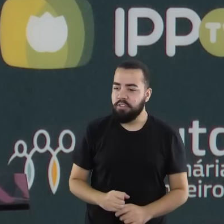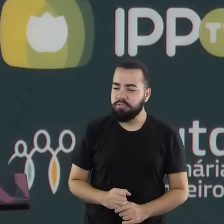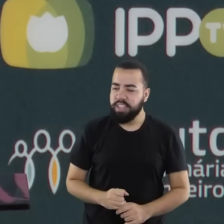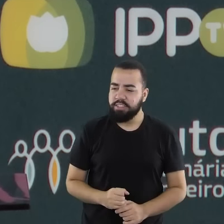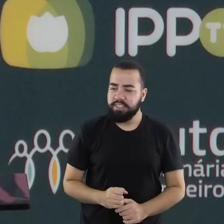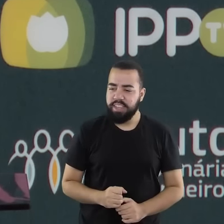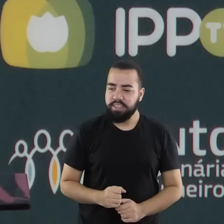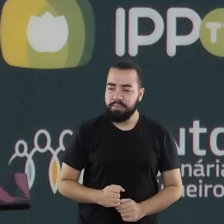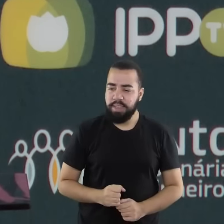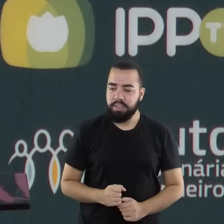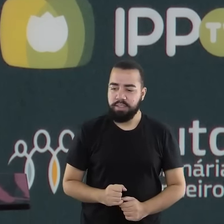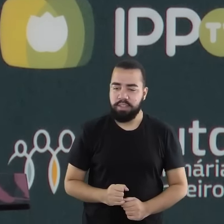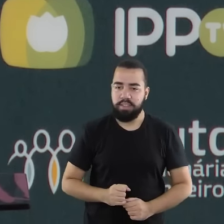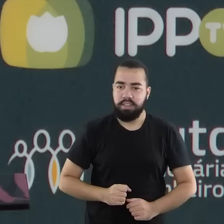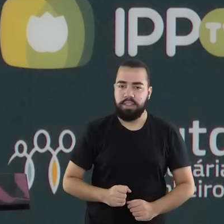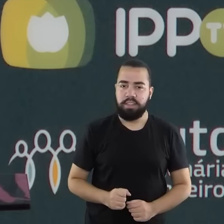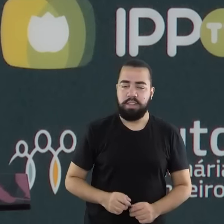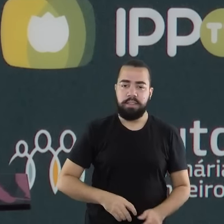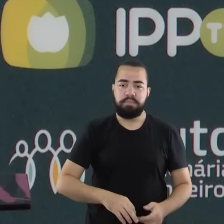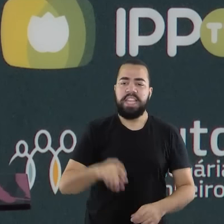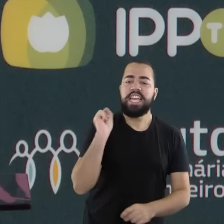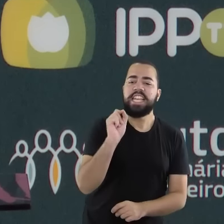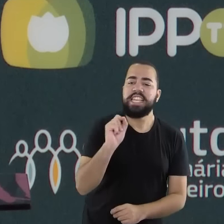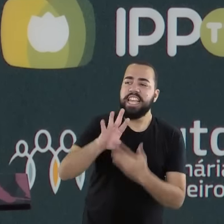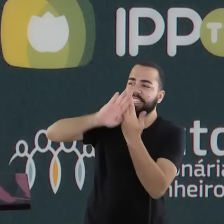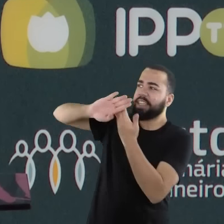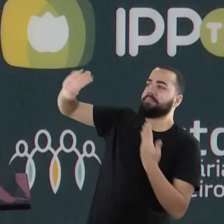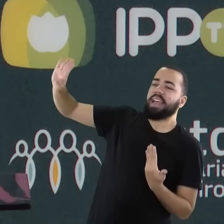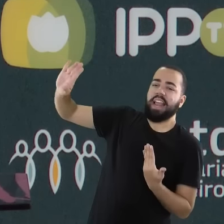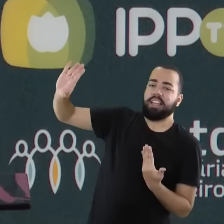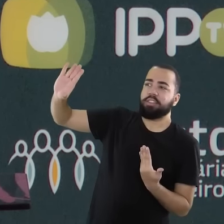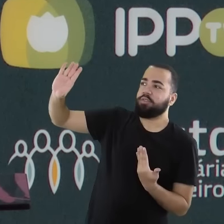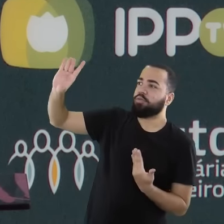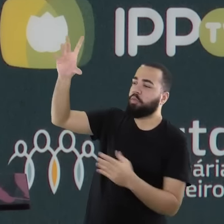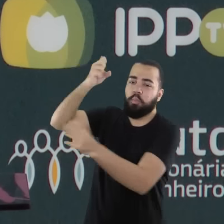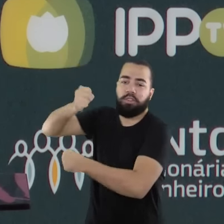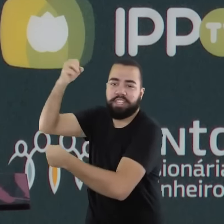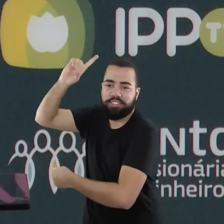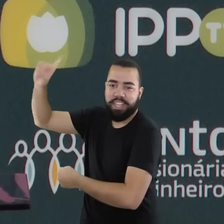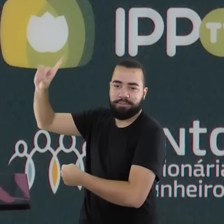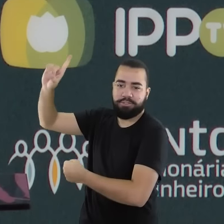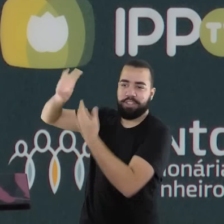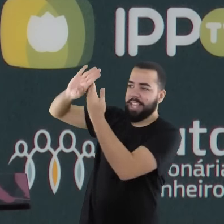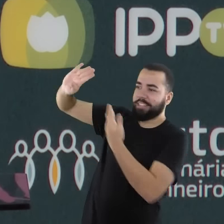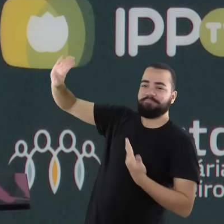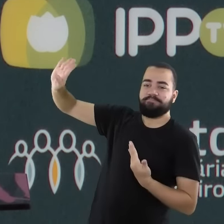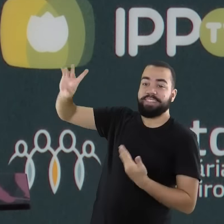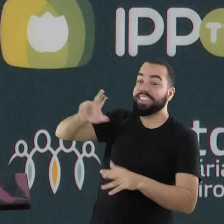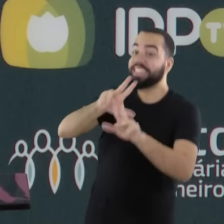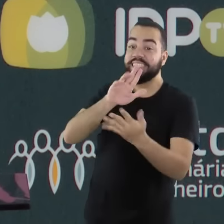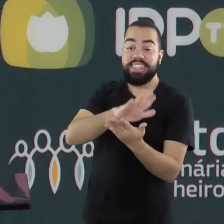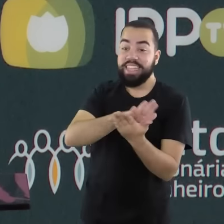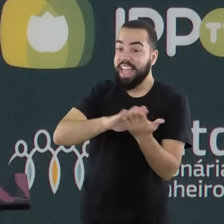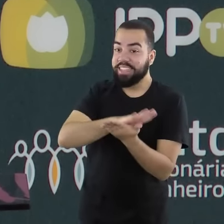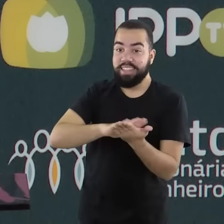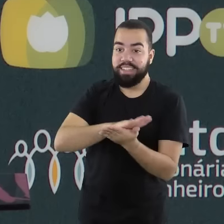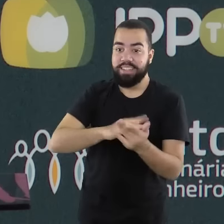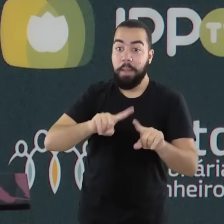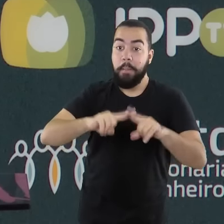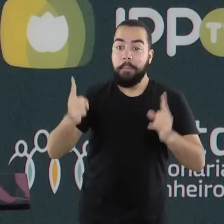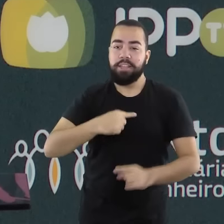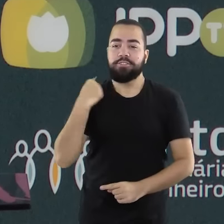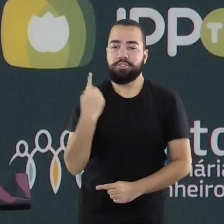Nada nem ninguém poderá nos separar do amor de Deus que está o quê? Em Cristo Jesus. Mas nós